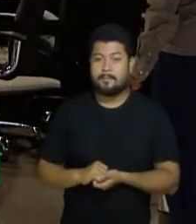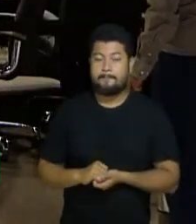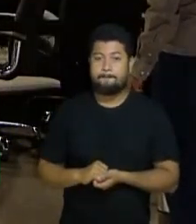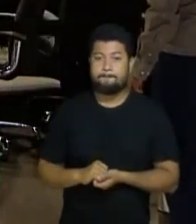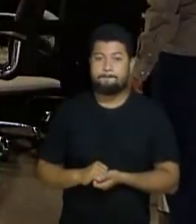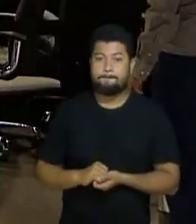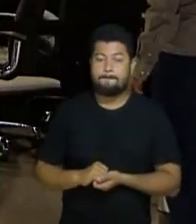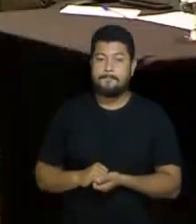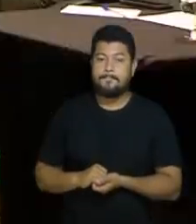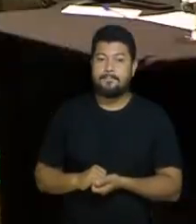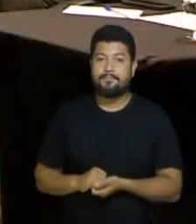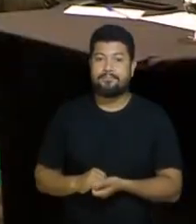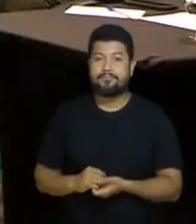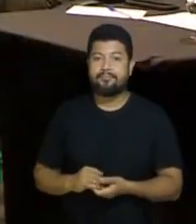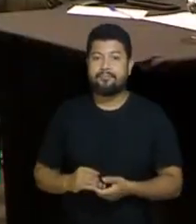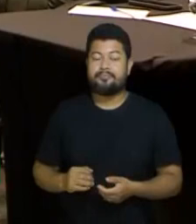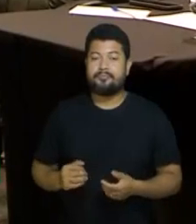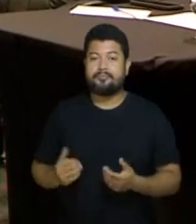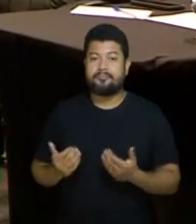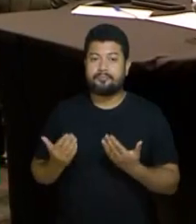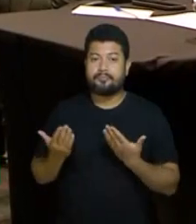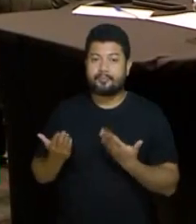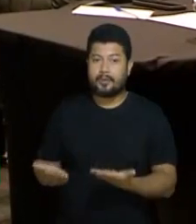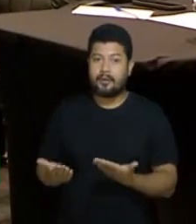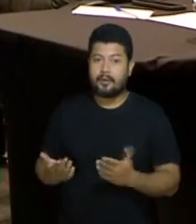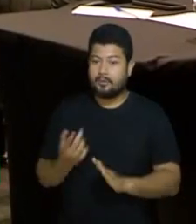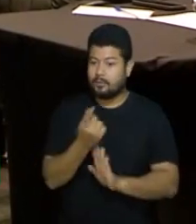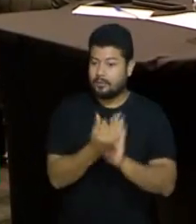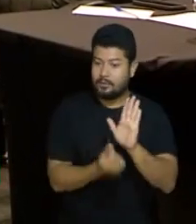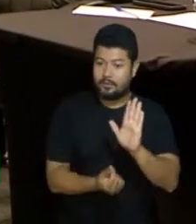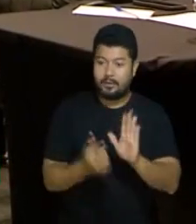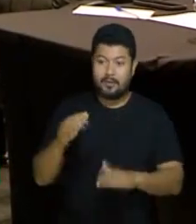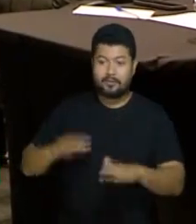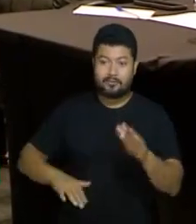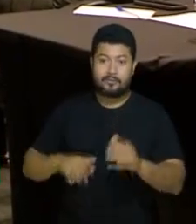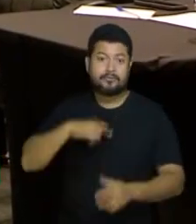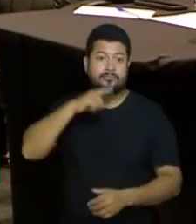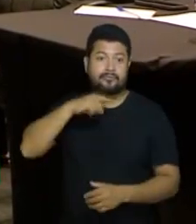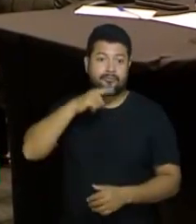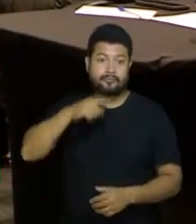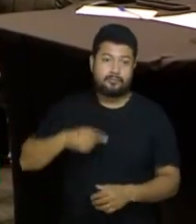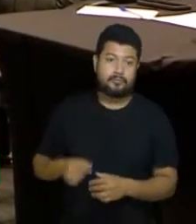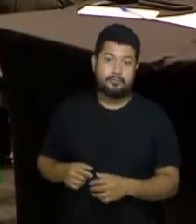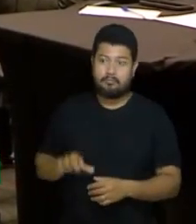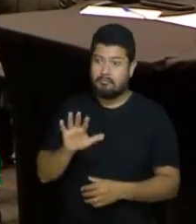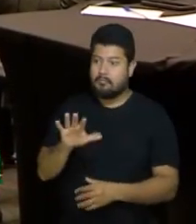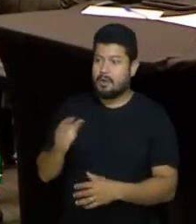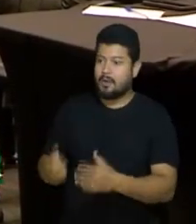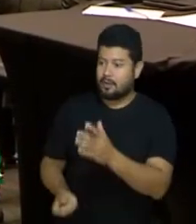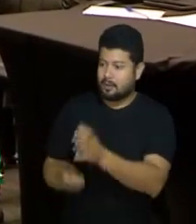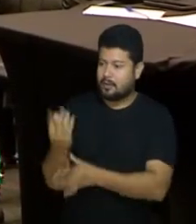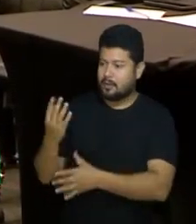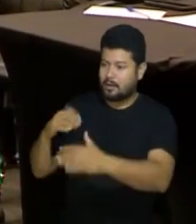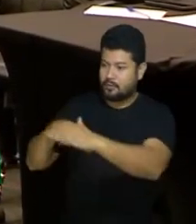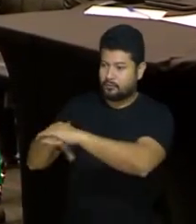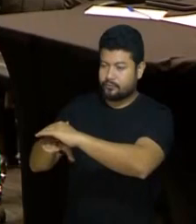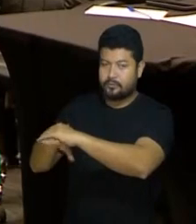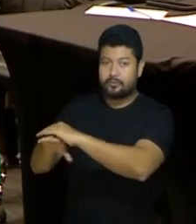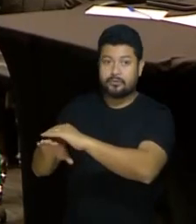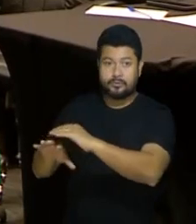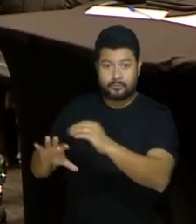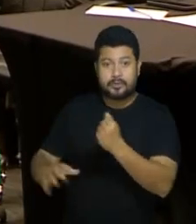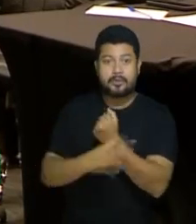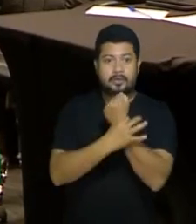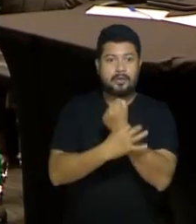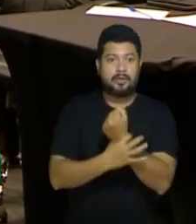previsto um orçamento e naquele momento não tem orçamento. Uma vez criado um fundo, já tem um recurso assegurado. Então